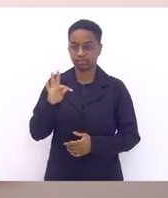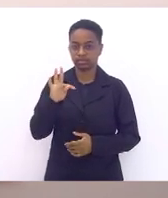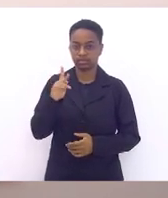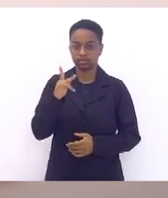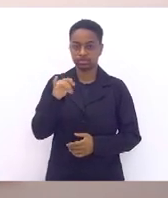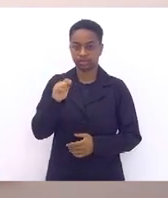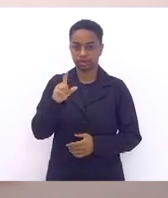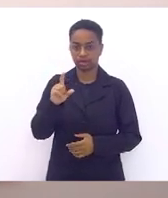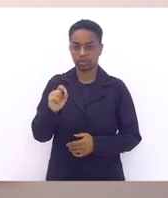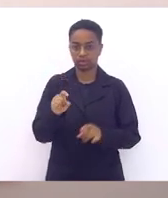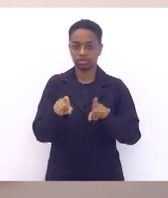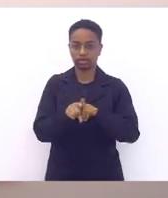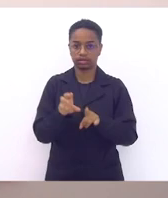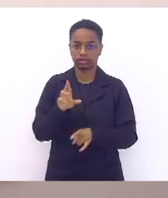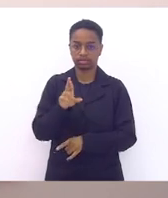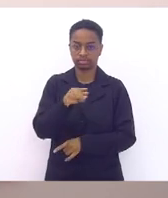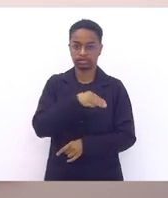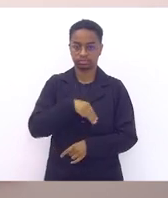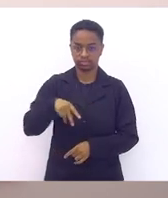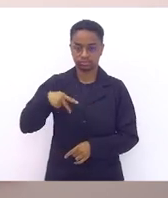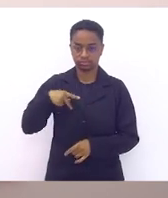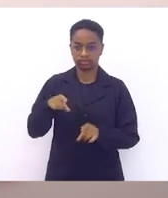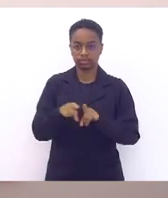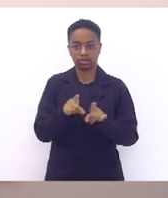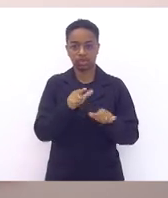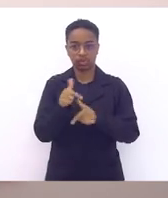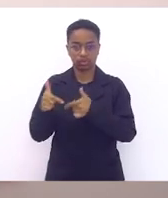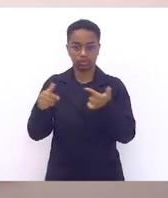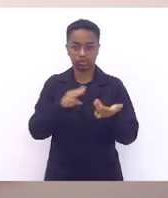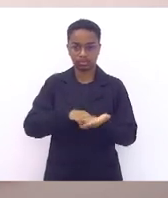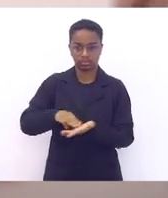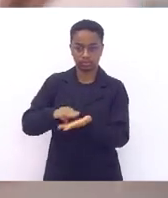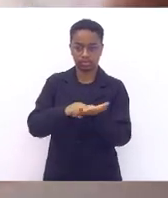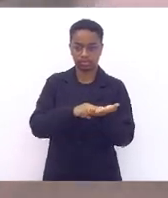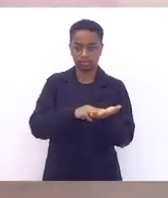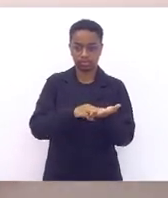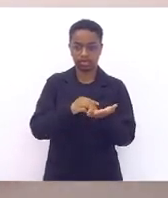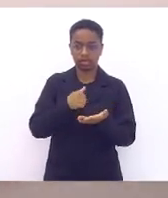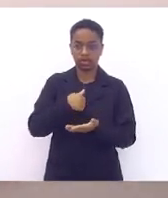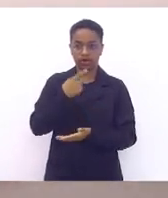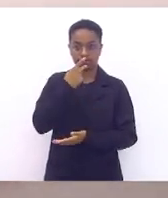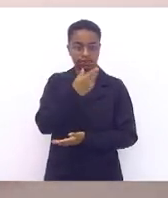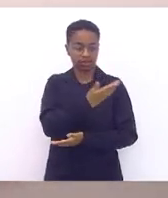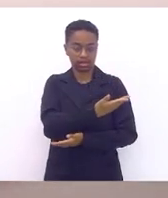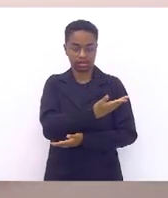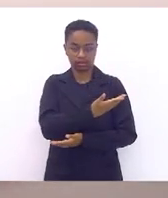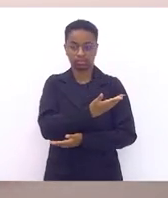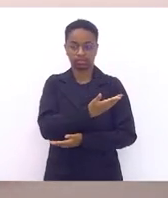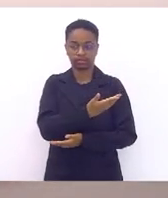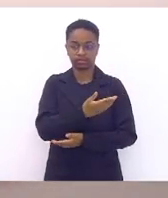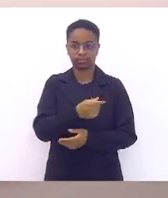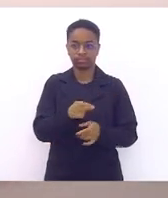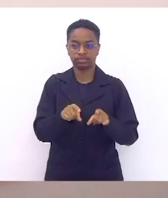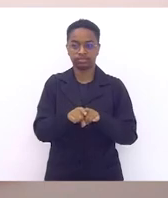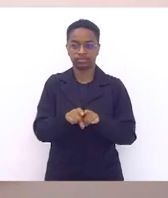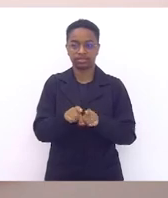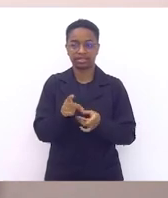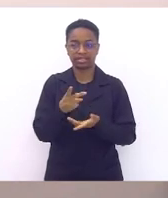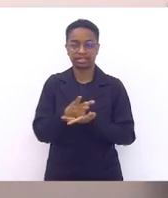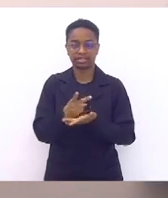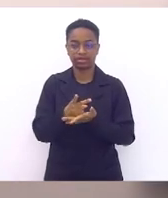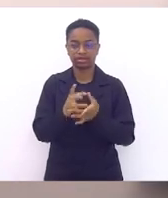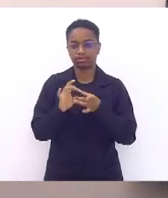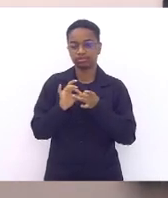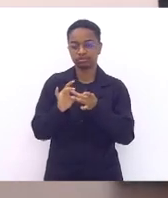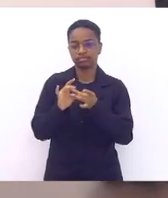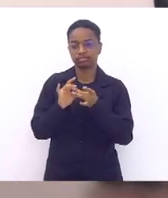aqui o Ministério Público, e os demais membros. Vou falar do Brasília, que é sempre um